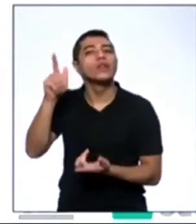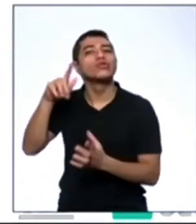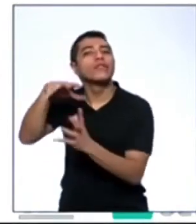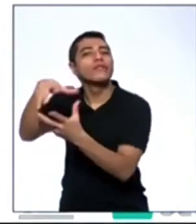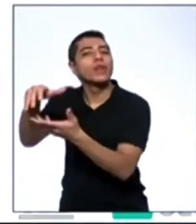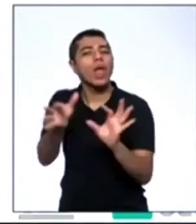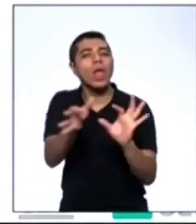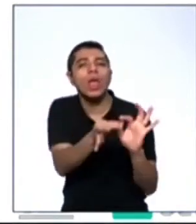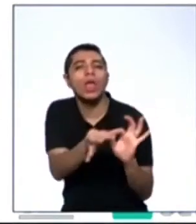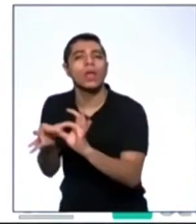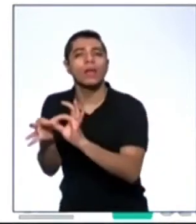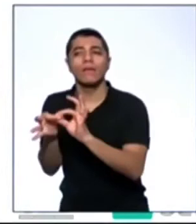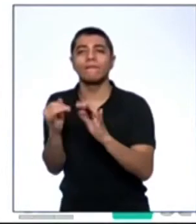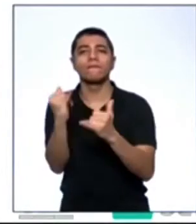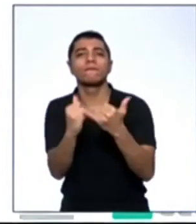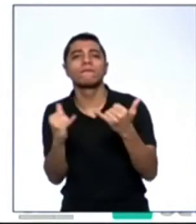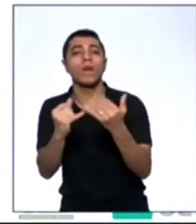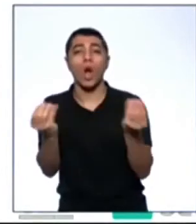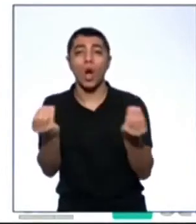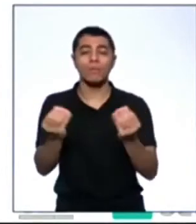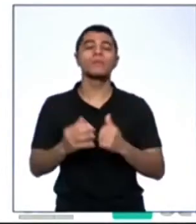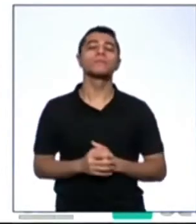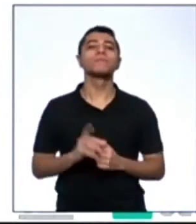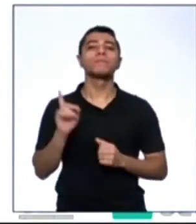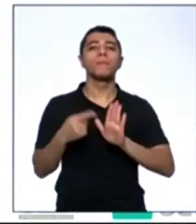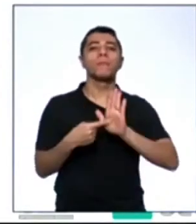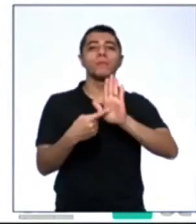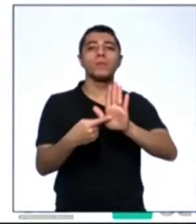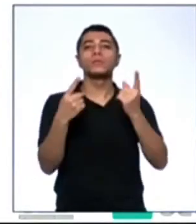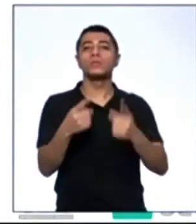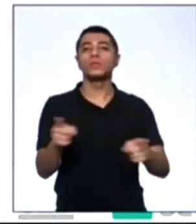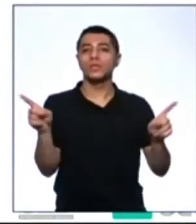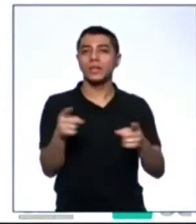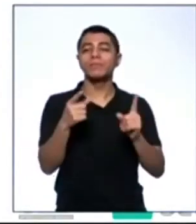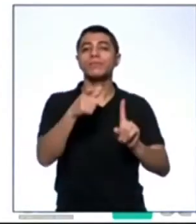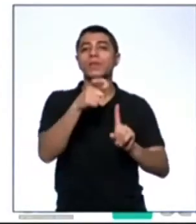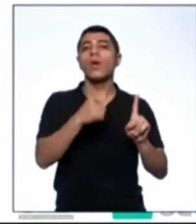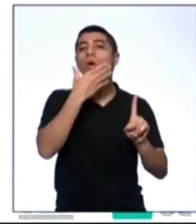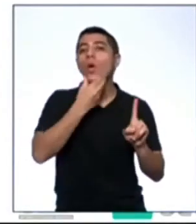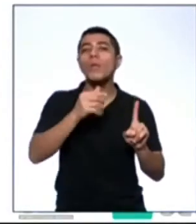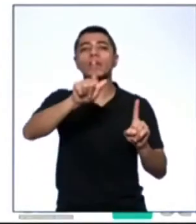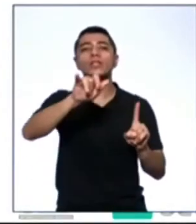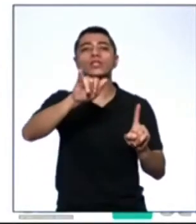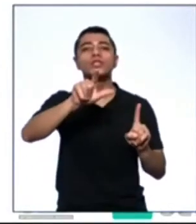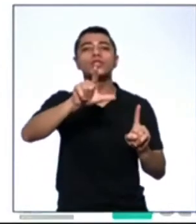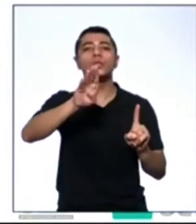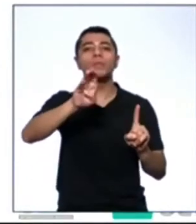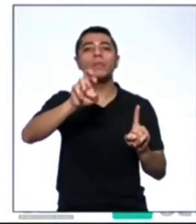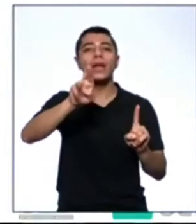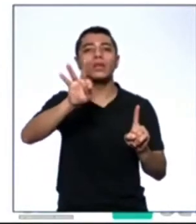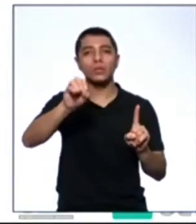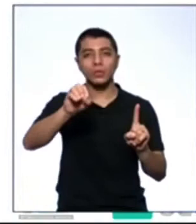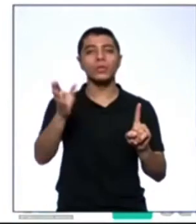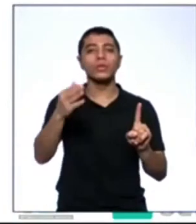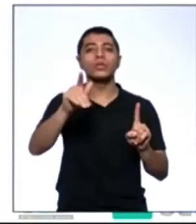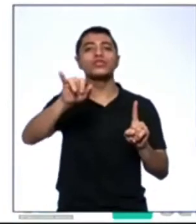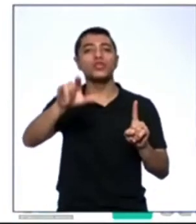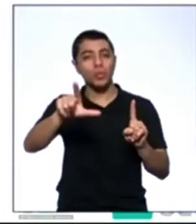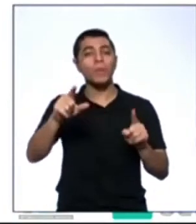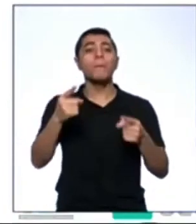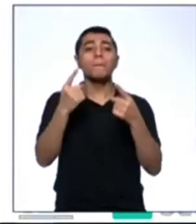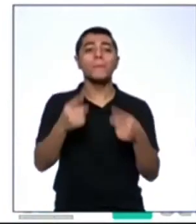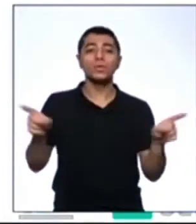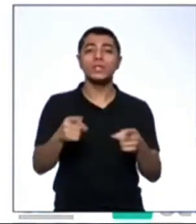de uma música do Gilberto Gil, a música é Seu Olhar, né? E o autor do Enem